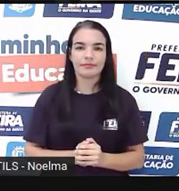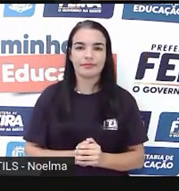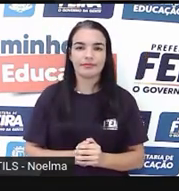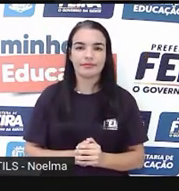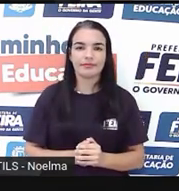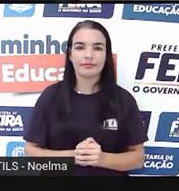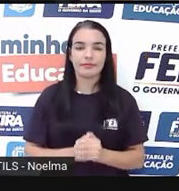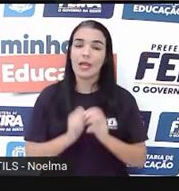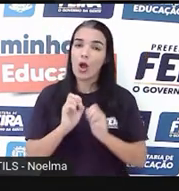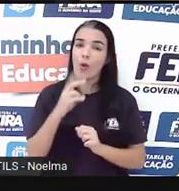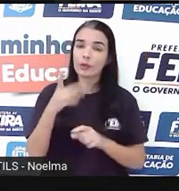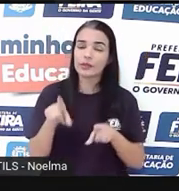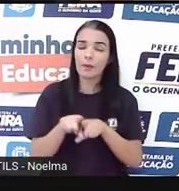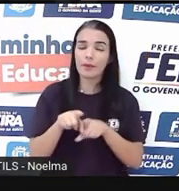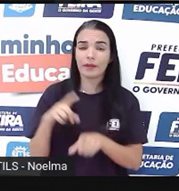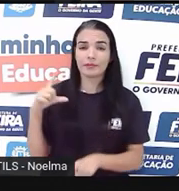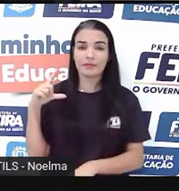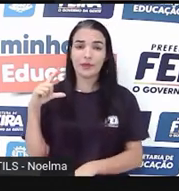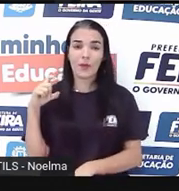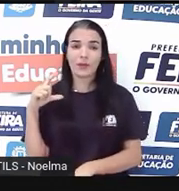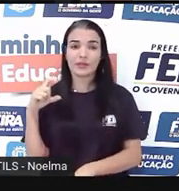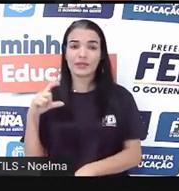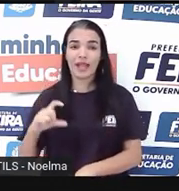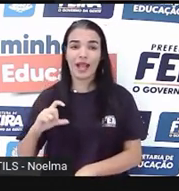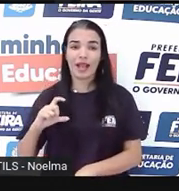tv.anosfinais@seduc.feiradesantana.ba.gov.br ou para o nosso Instagram,